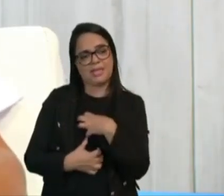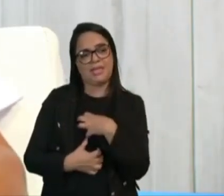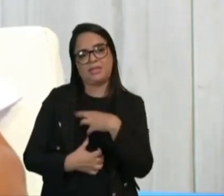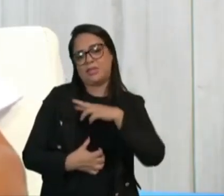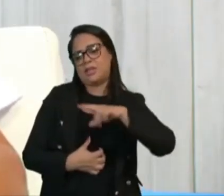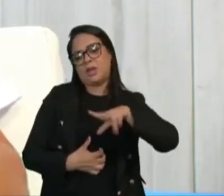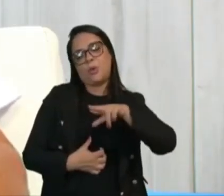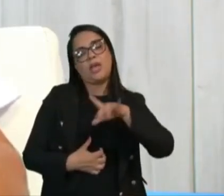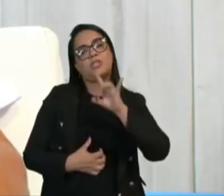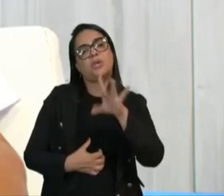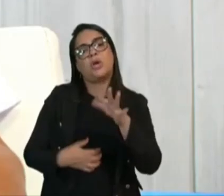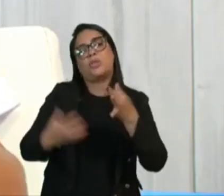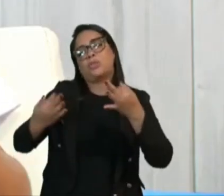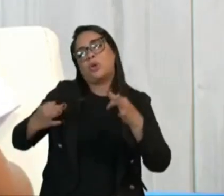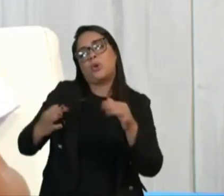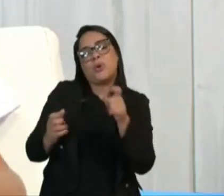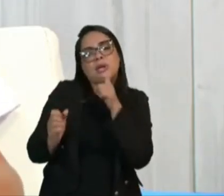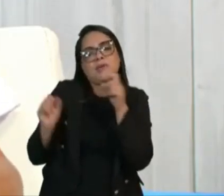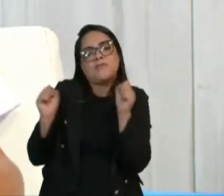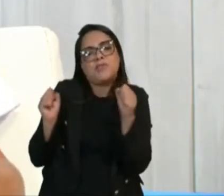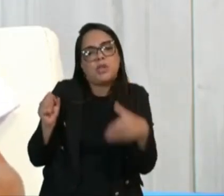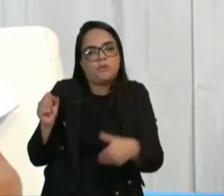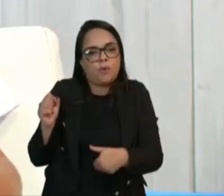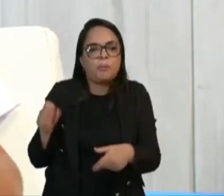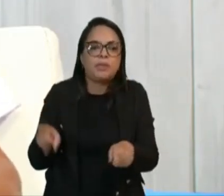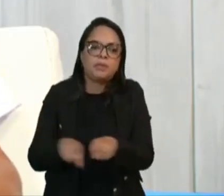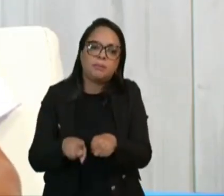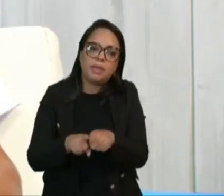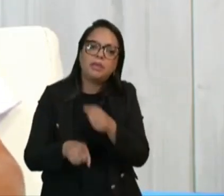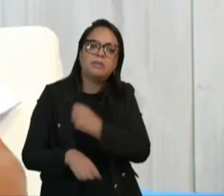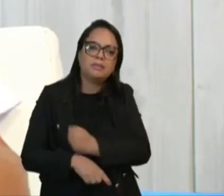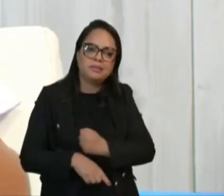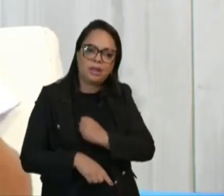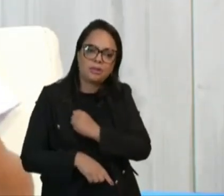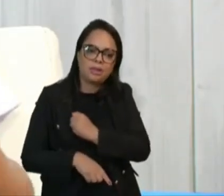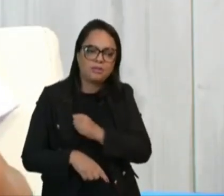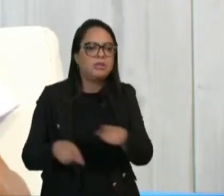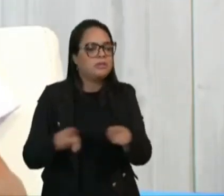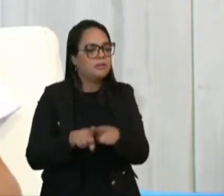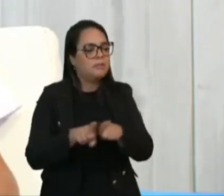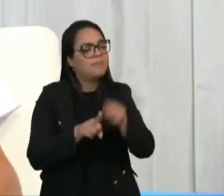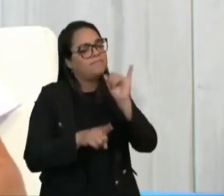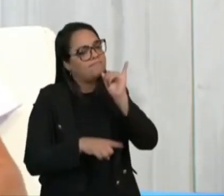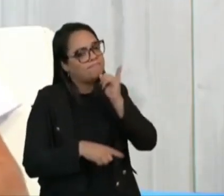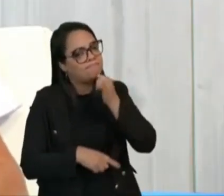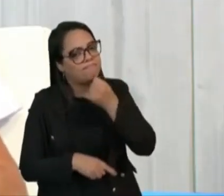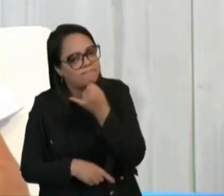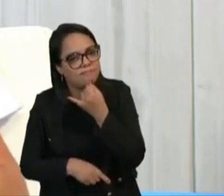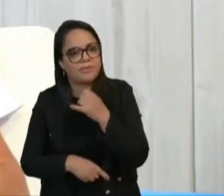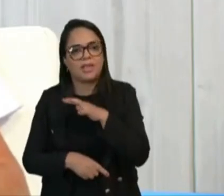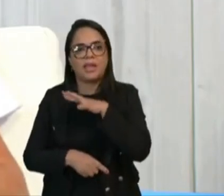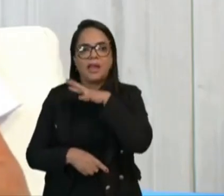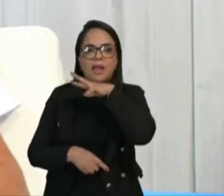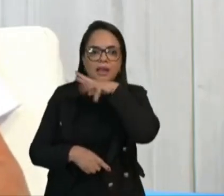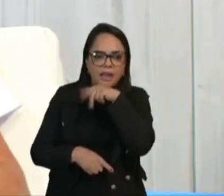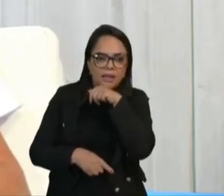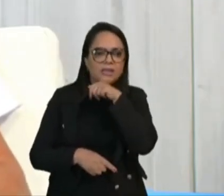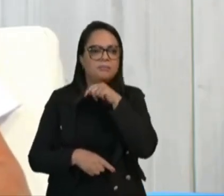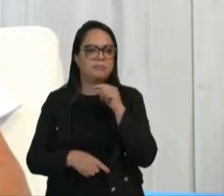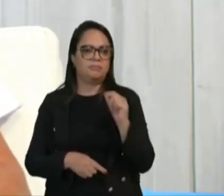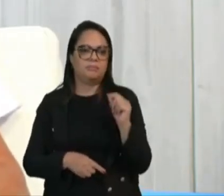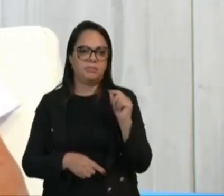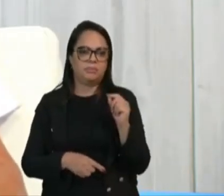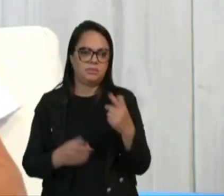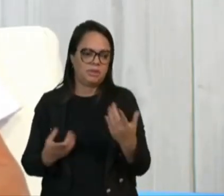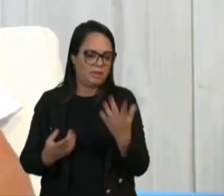dor, frio, fome, eles sentem saudade, eles sentem tristeza. Animais que